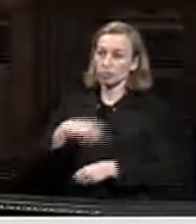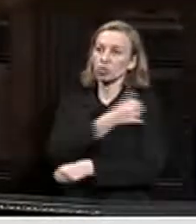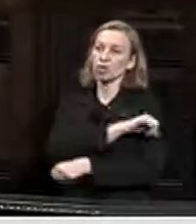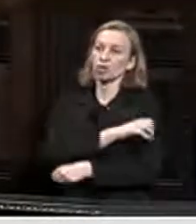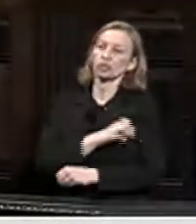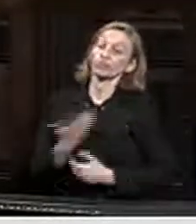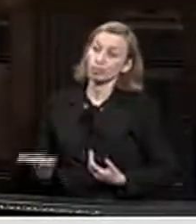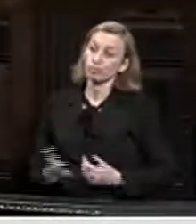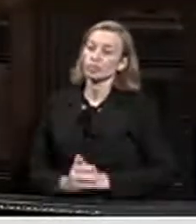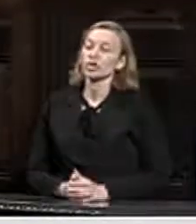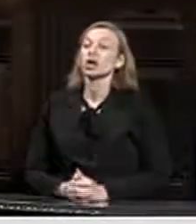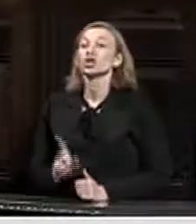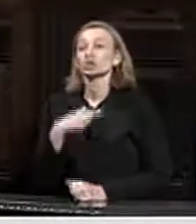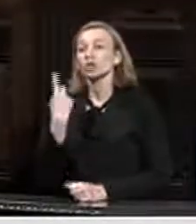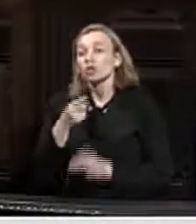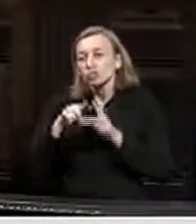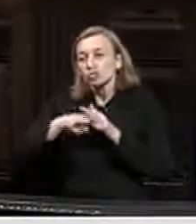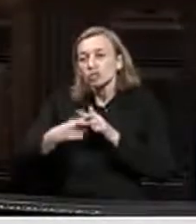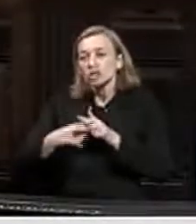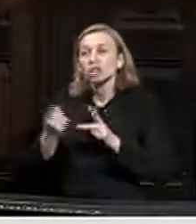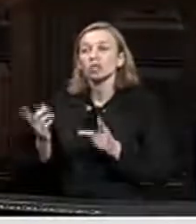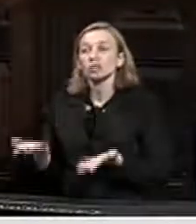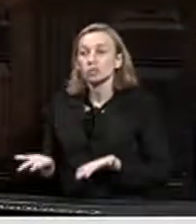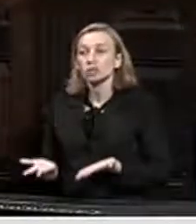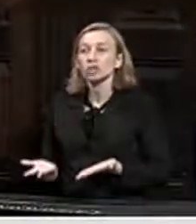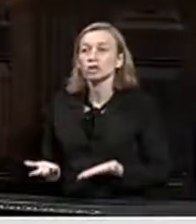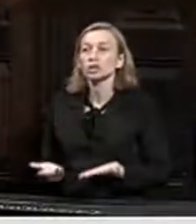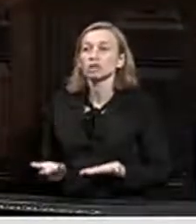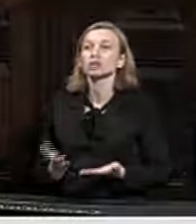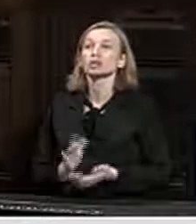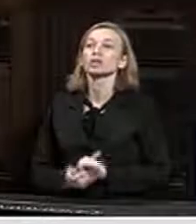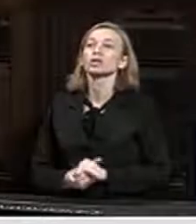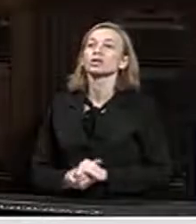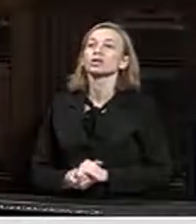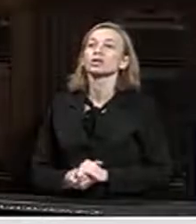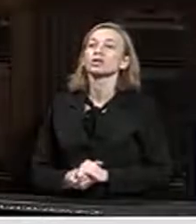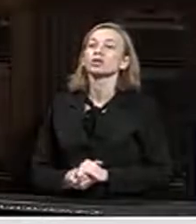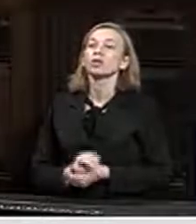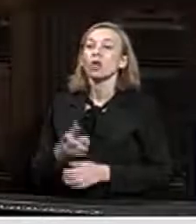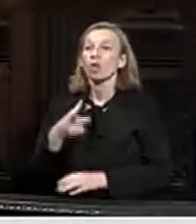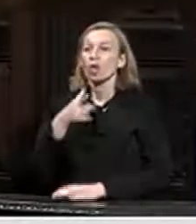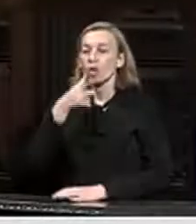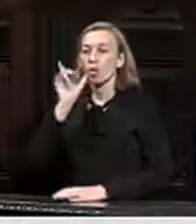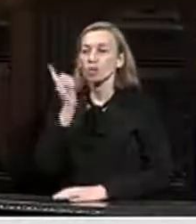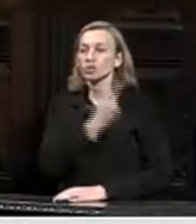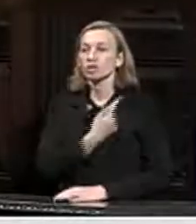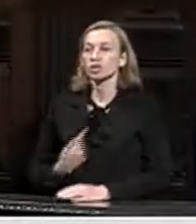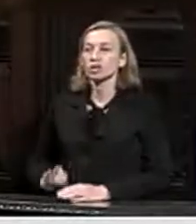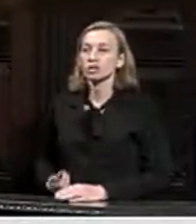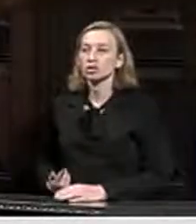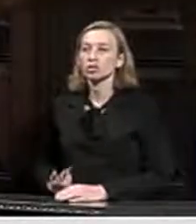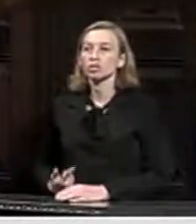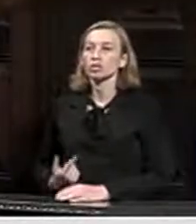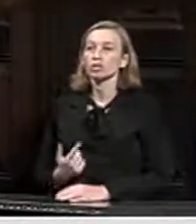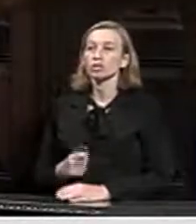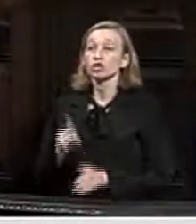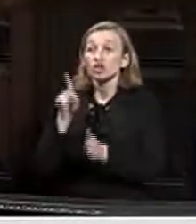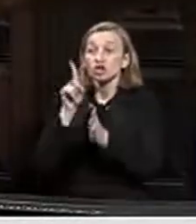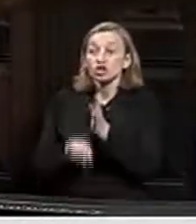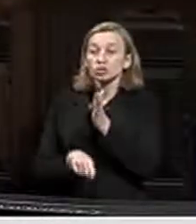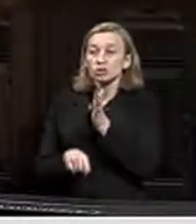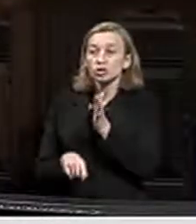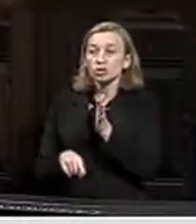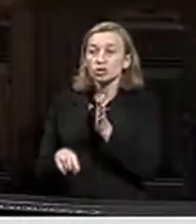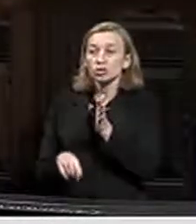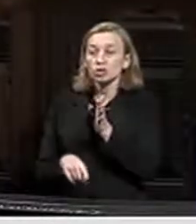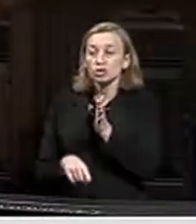final. Nós corrigimos isso com a aprovação pela Assembleia Legislativa e ontem o governador sancionou, reduzindo o